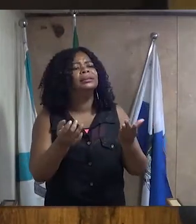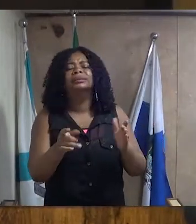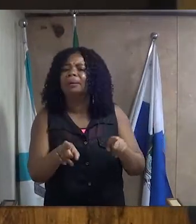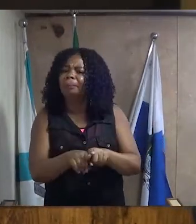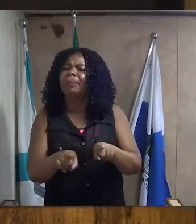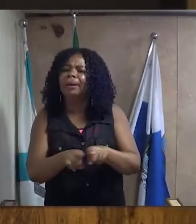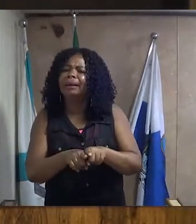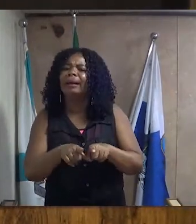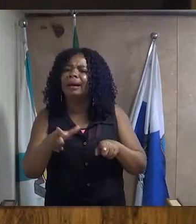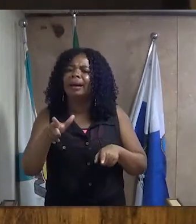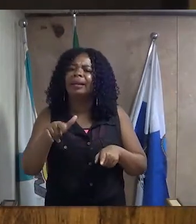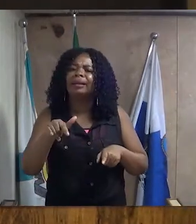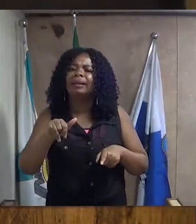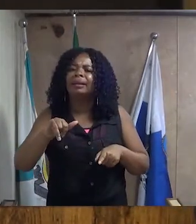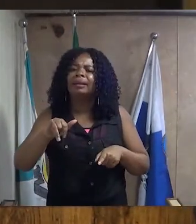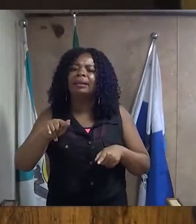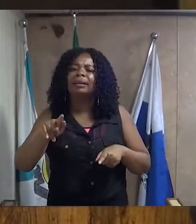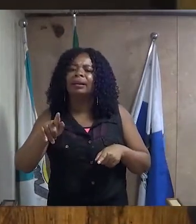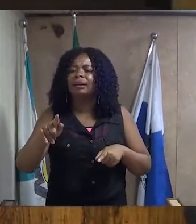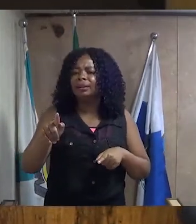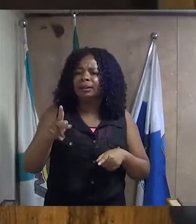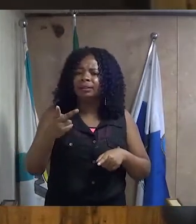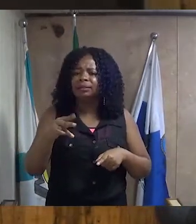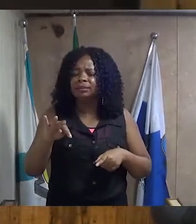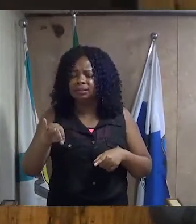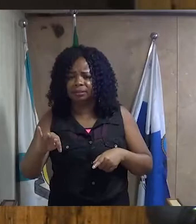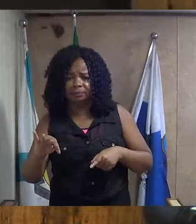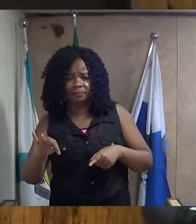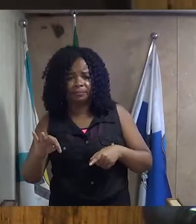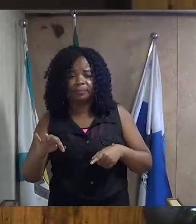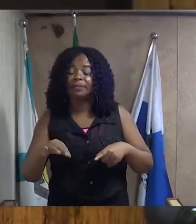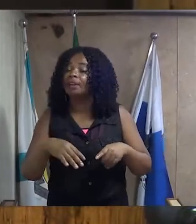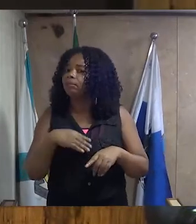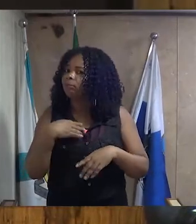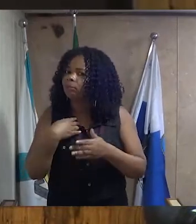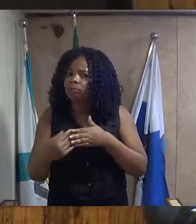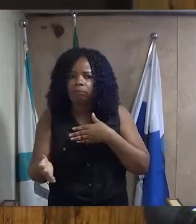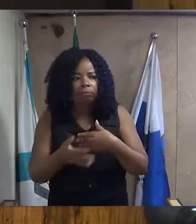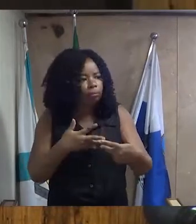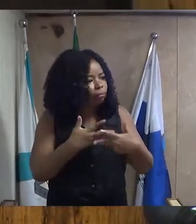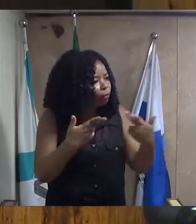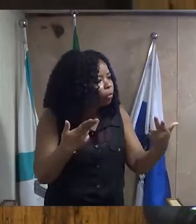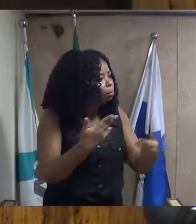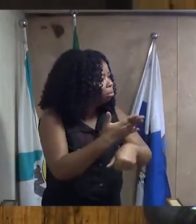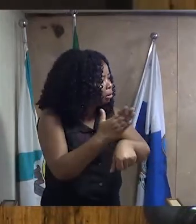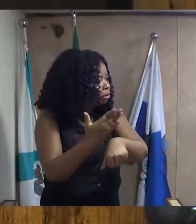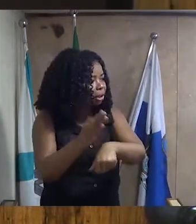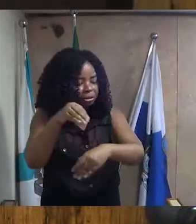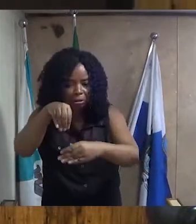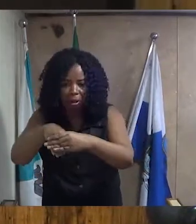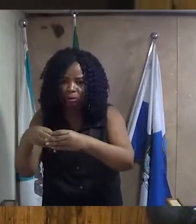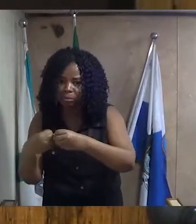Light, que fazem o que querem dentro do nosso município.